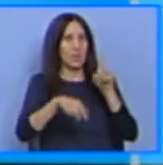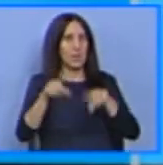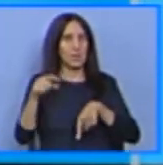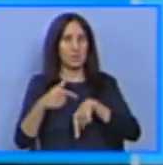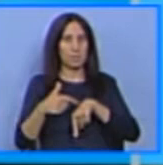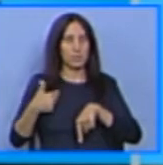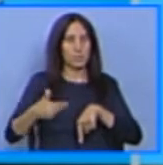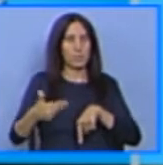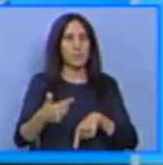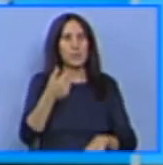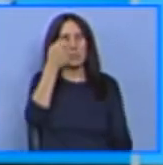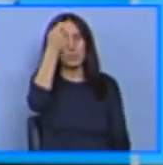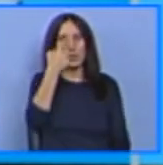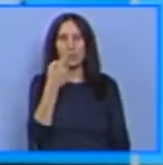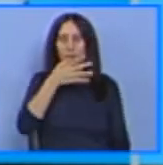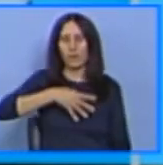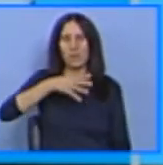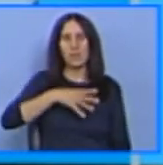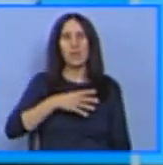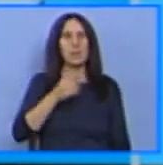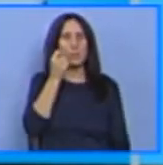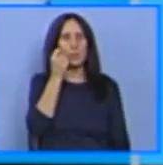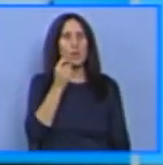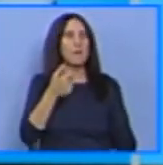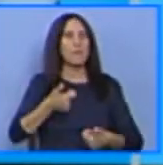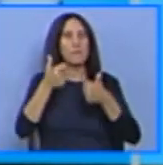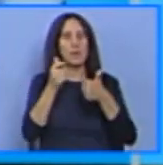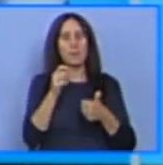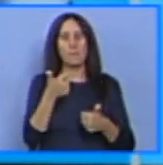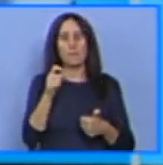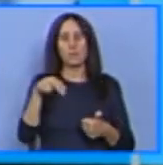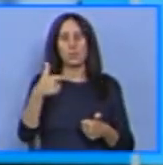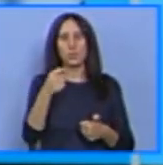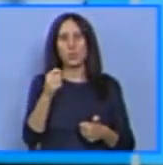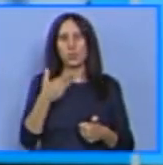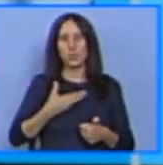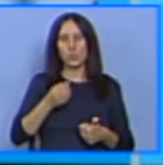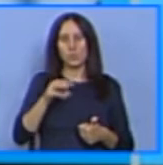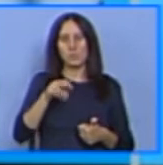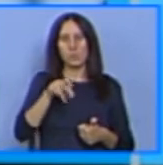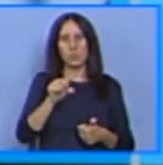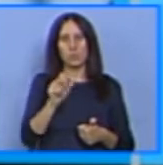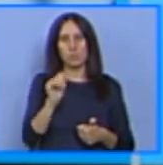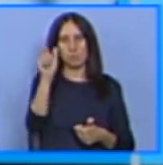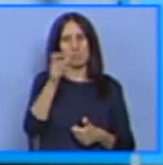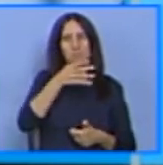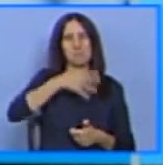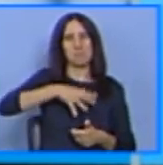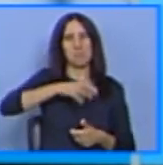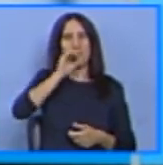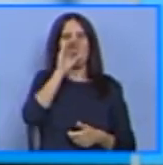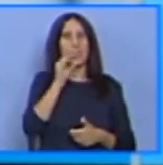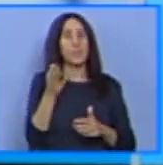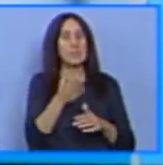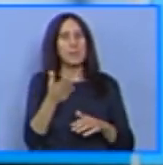tempo. Há uma história que me foi contada pelo Frei Bento Domingos, que eu acho que é muito reveladora disso, que é, a certa altura, digamos, começa-se a